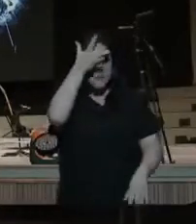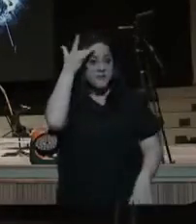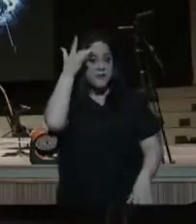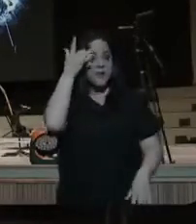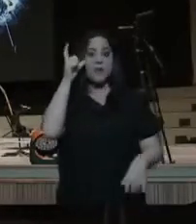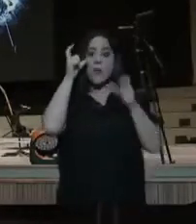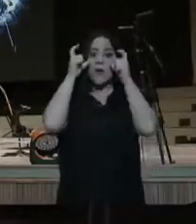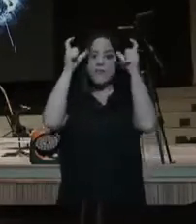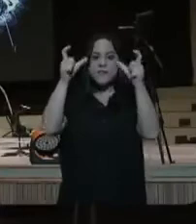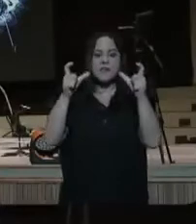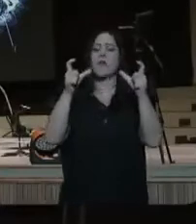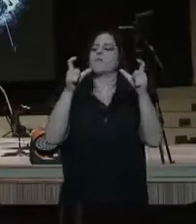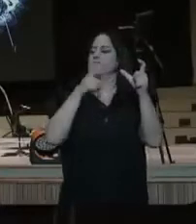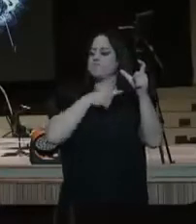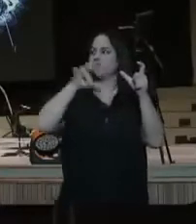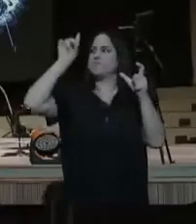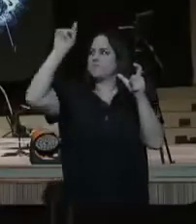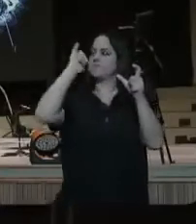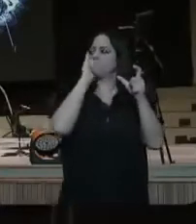os